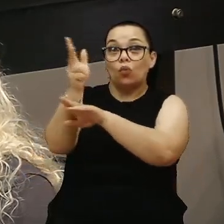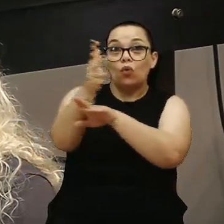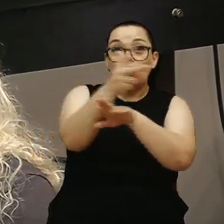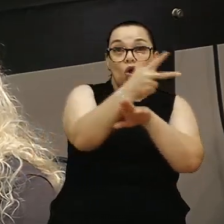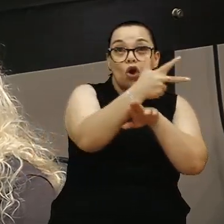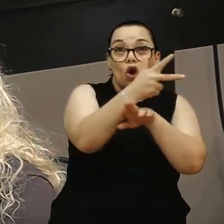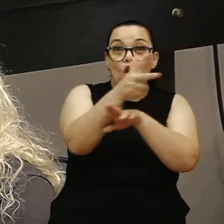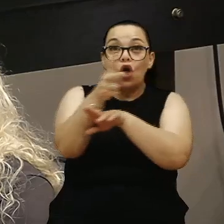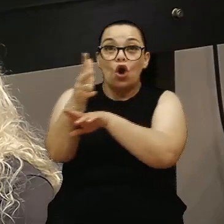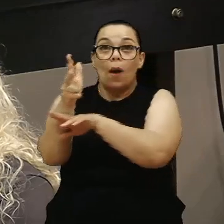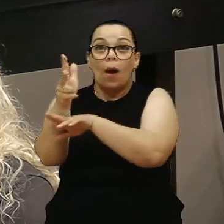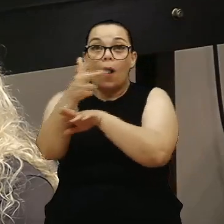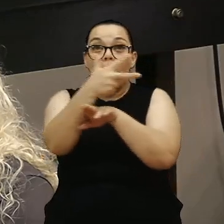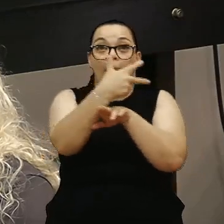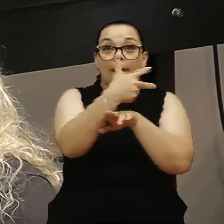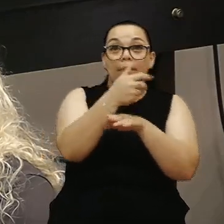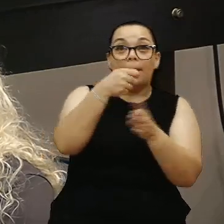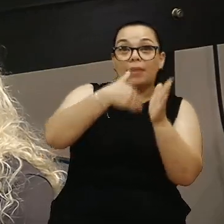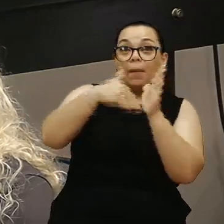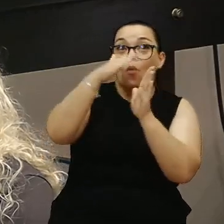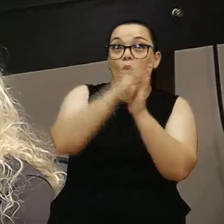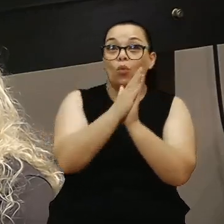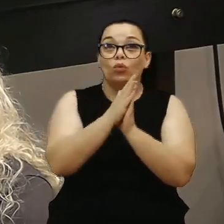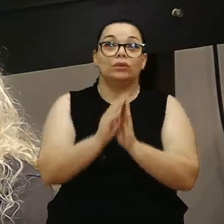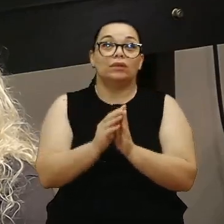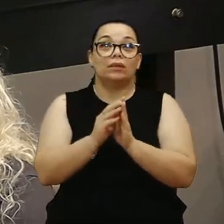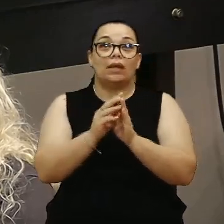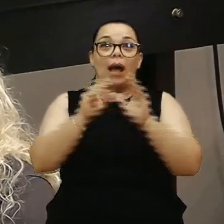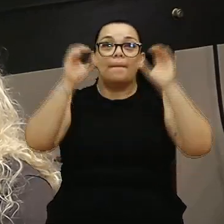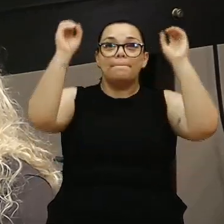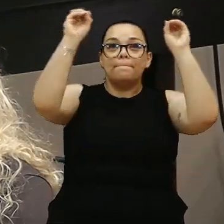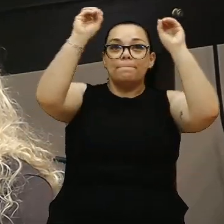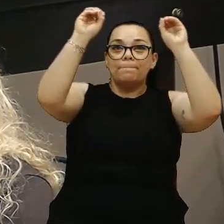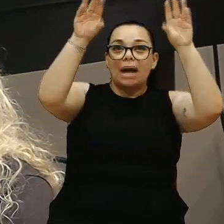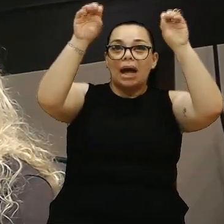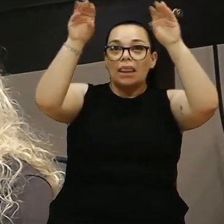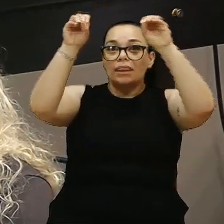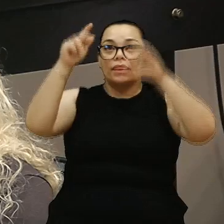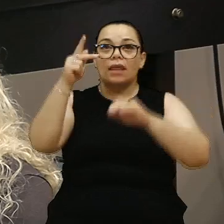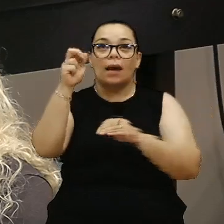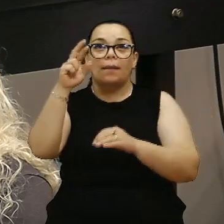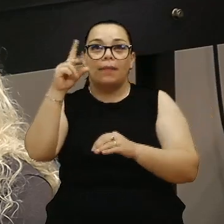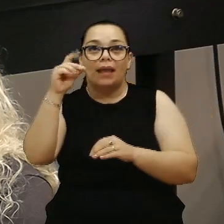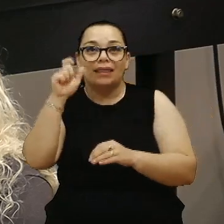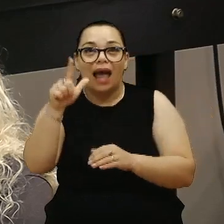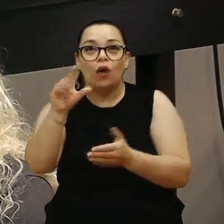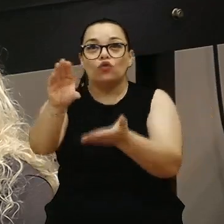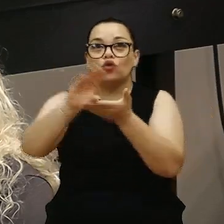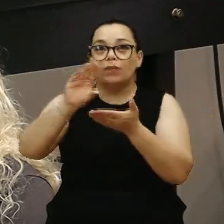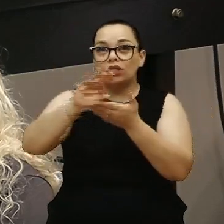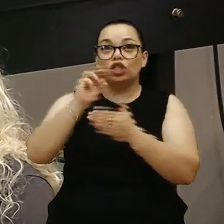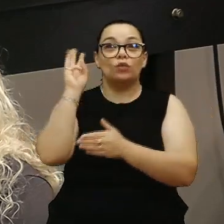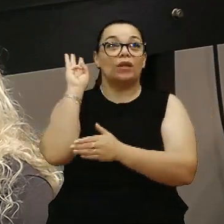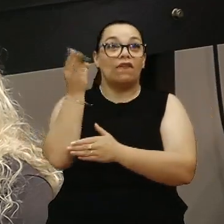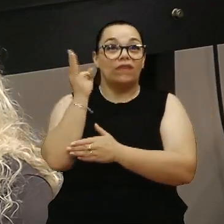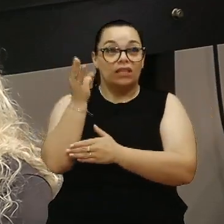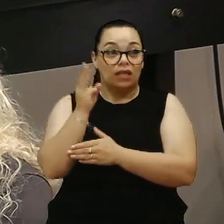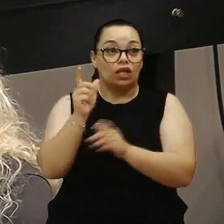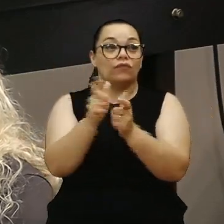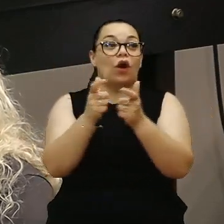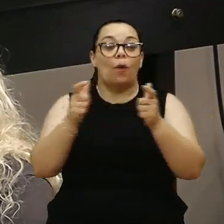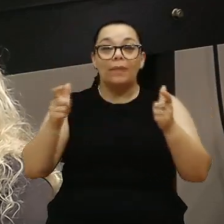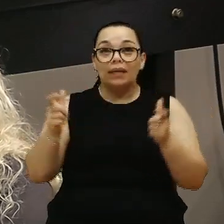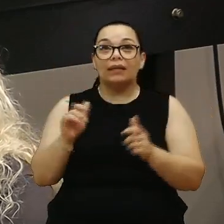né? 360 para te multar. Muito pardal. E mais subsídio para a Visat. E a passagem vai aumentar.